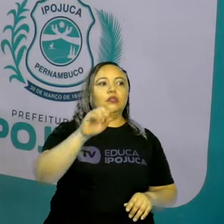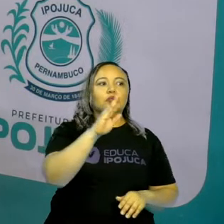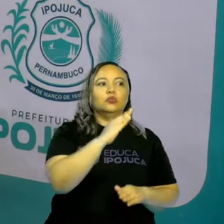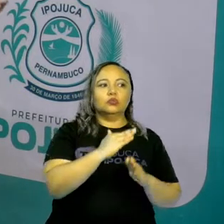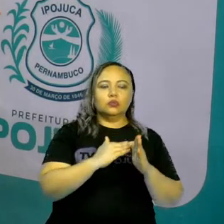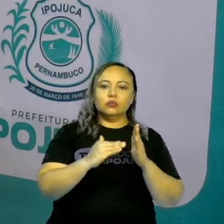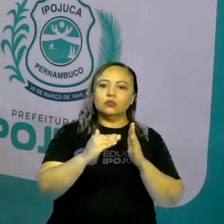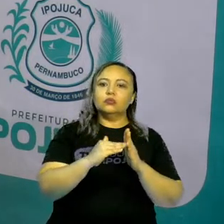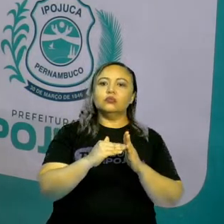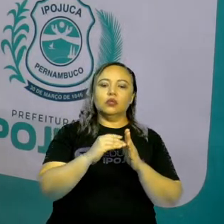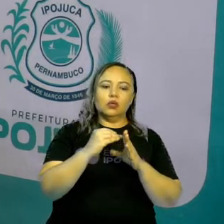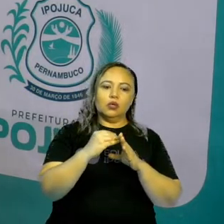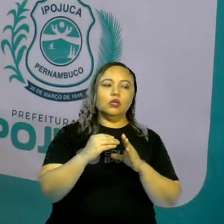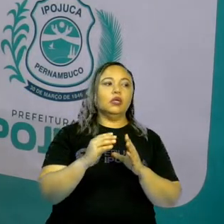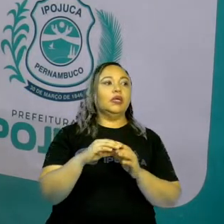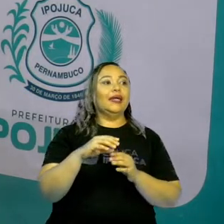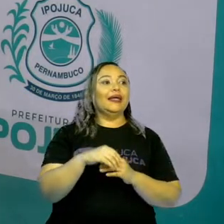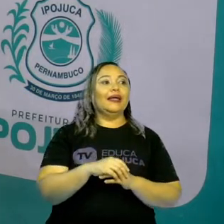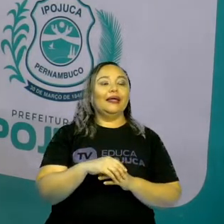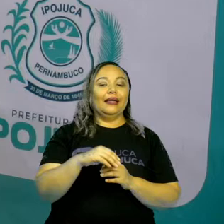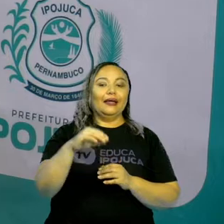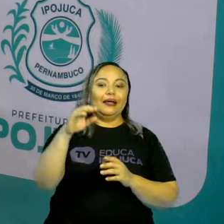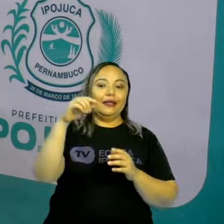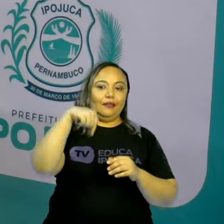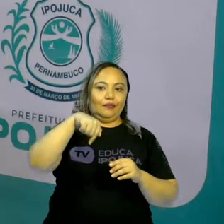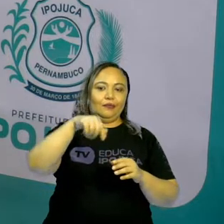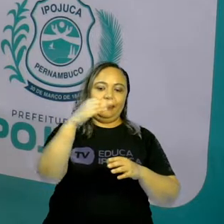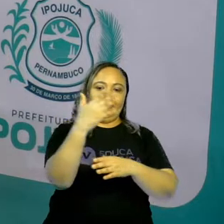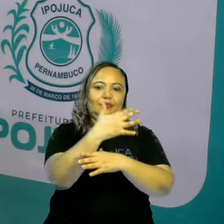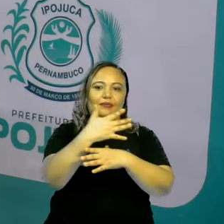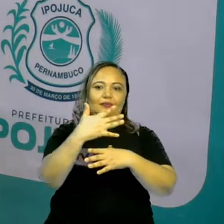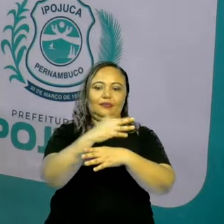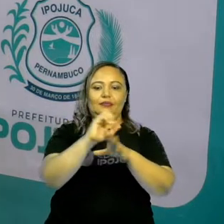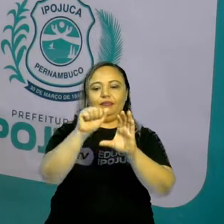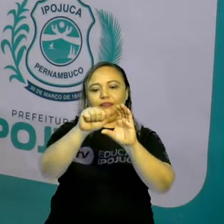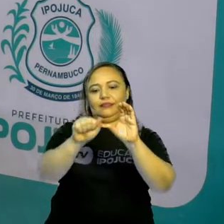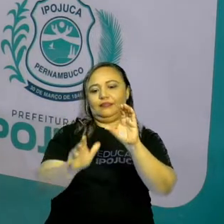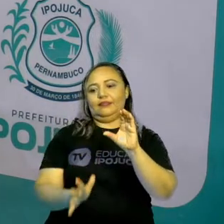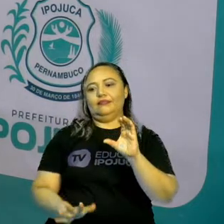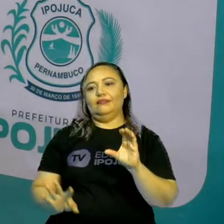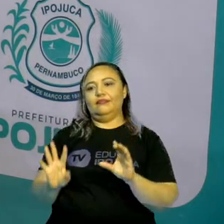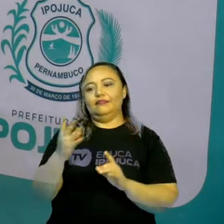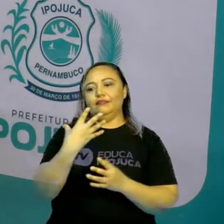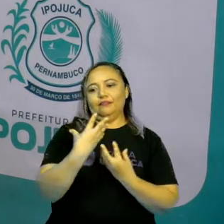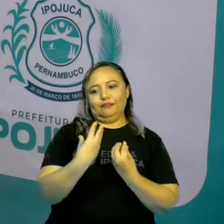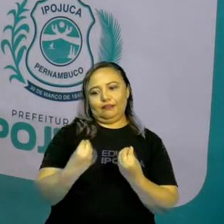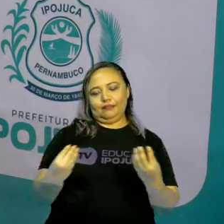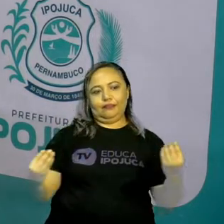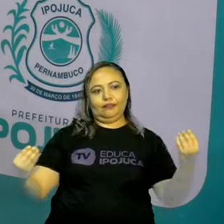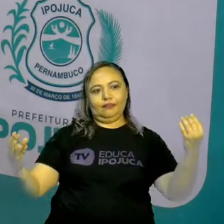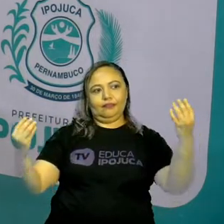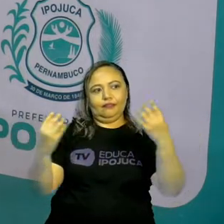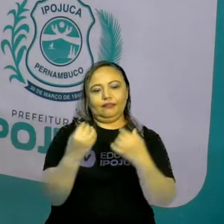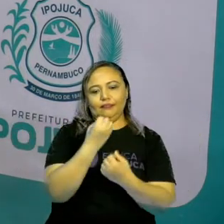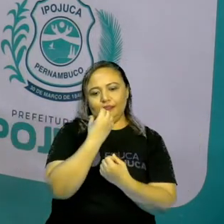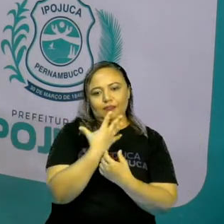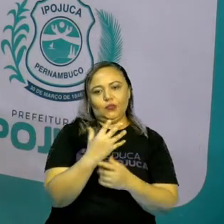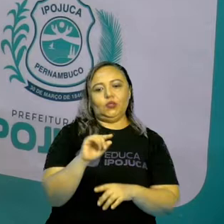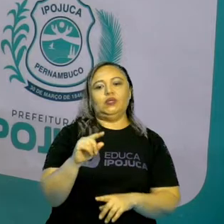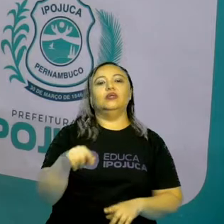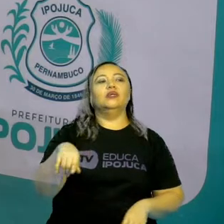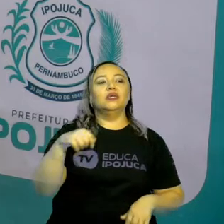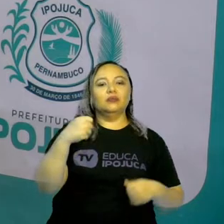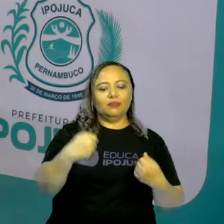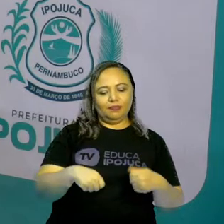Então, nossa cidade ela é composta de várias características boas e importantes e que vale a pena a